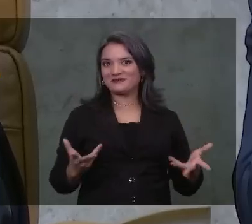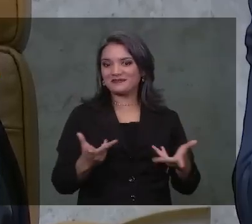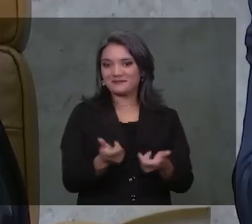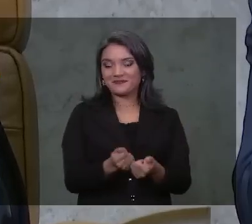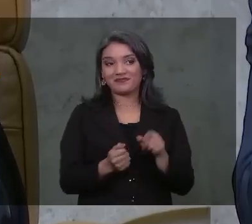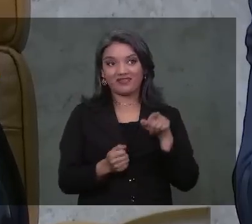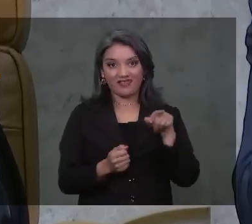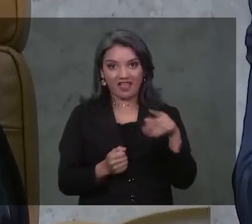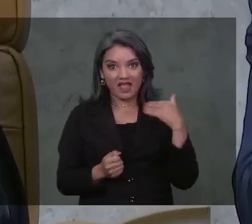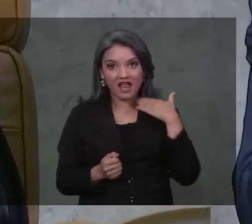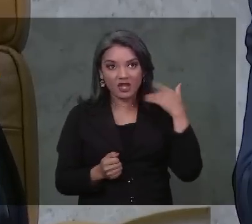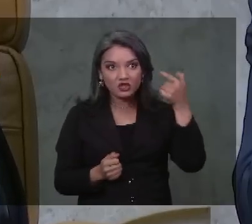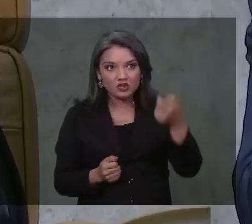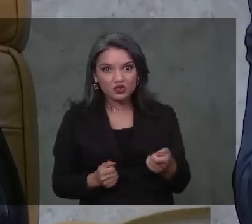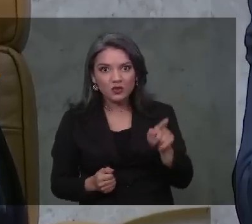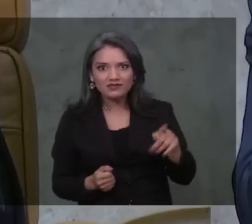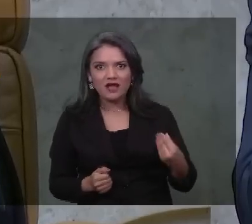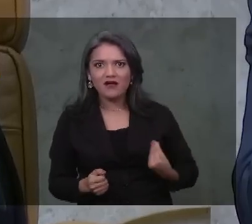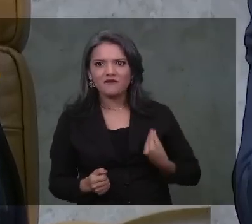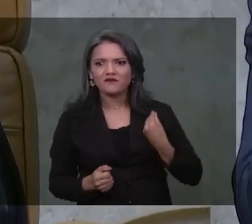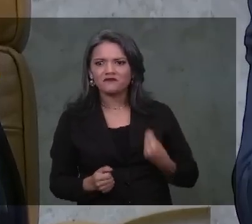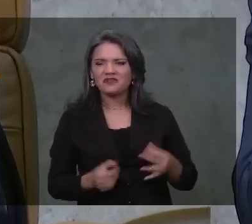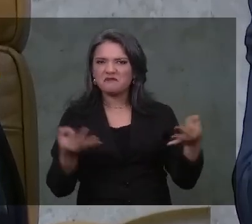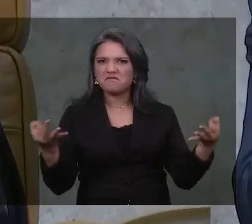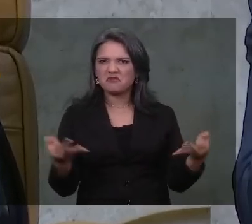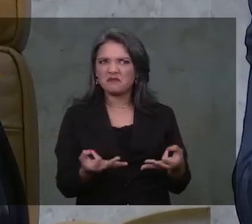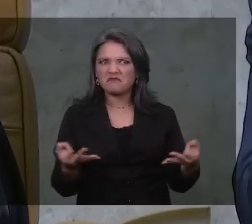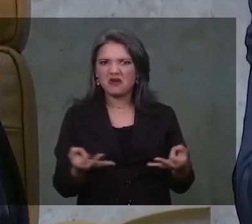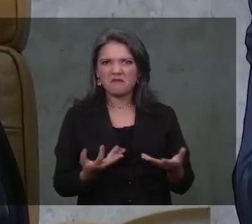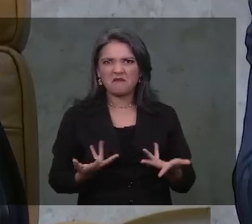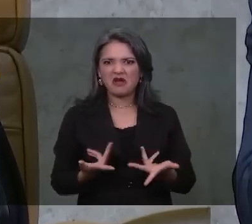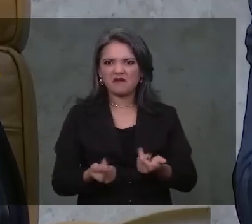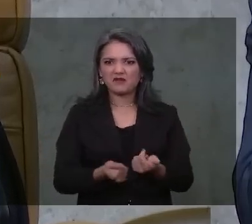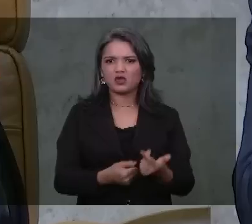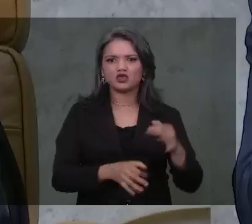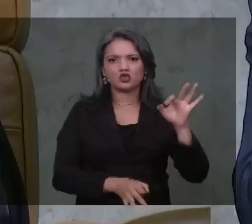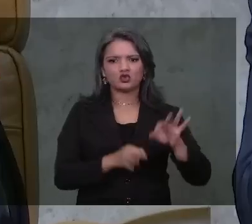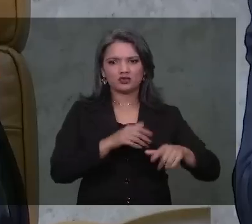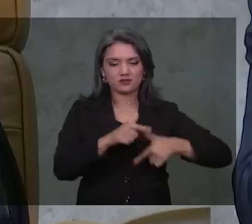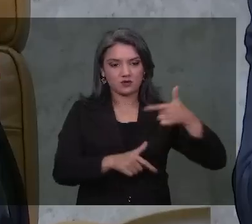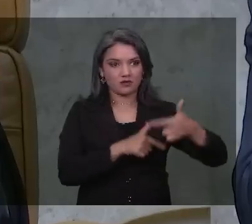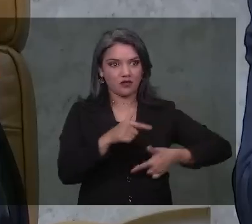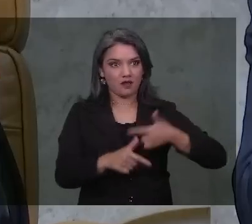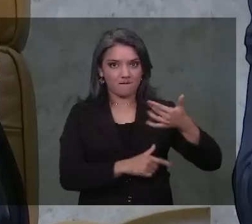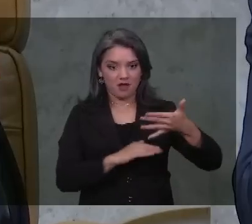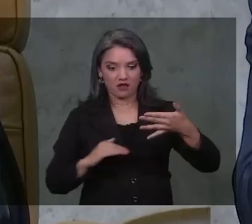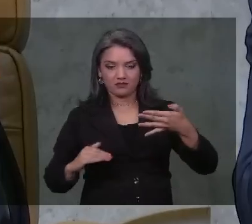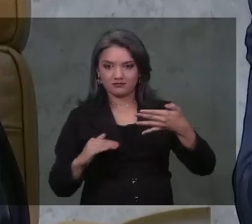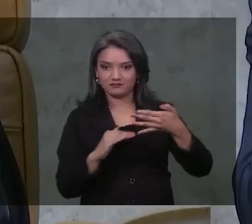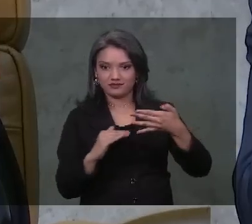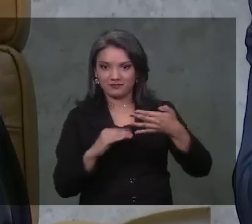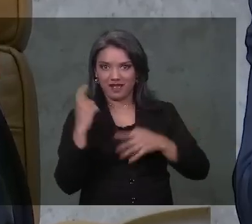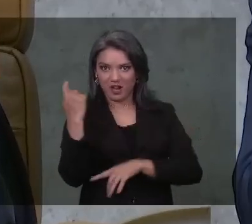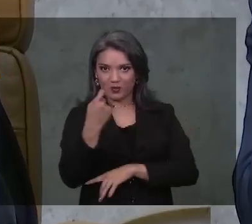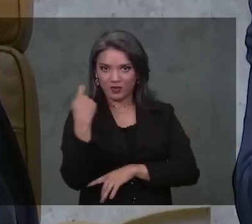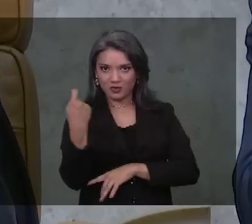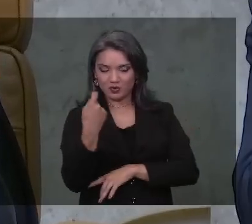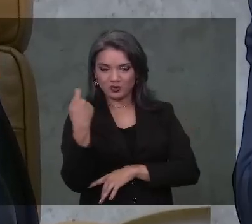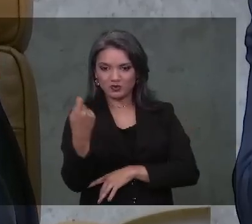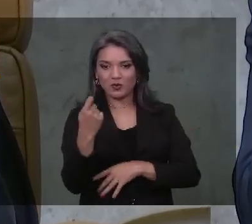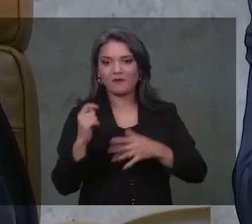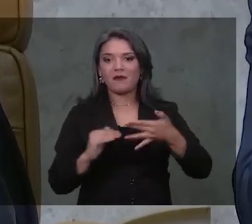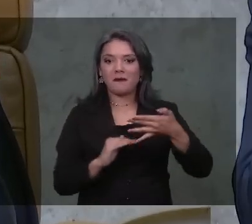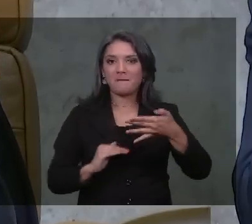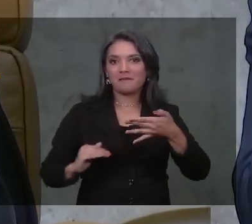juíza, sua carreira foi impecável, da Justiça do Trabalho de primeiro grau no seu amado Rio Grande do Sul, passando